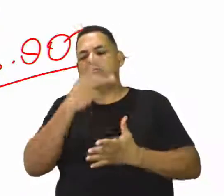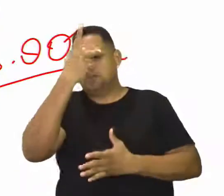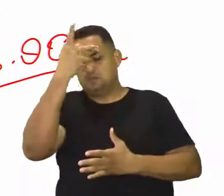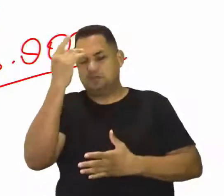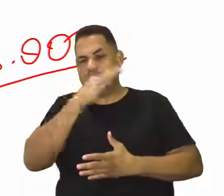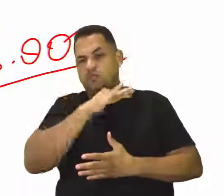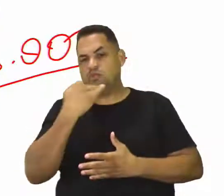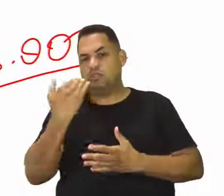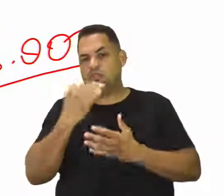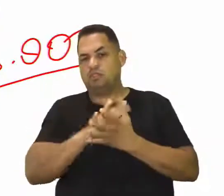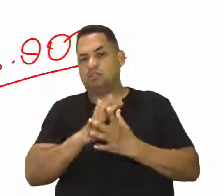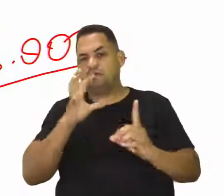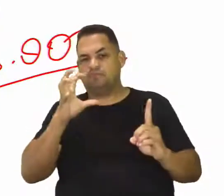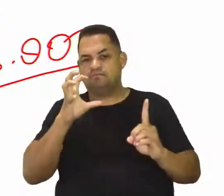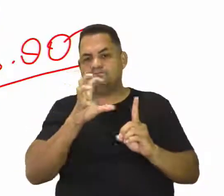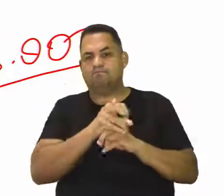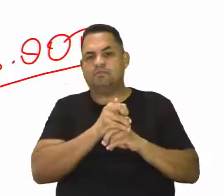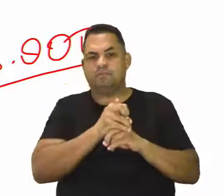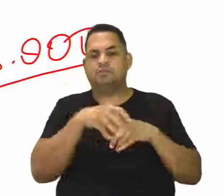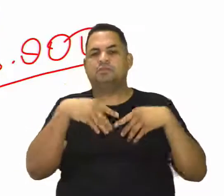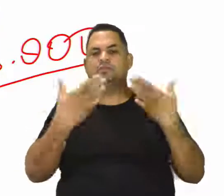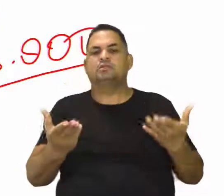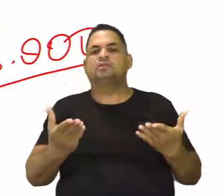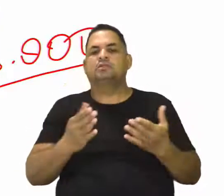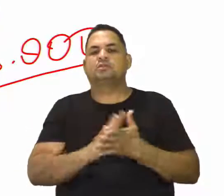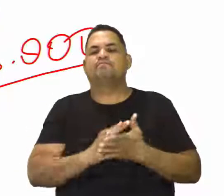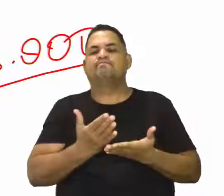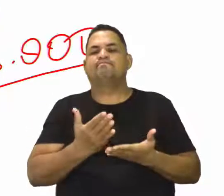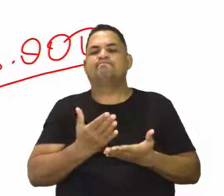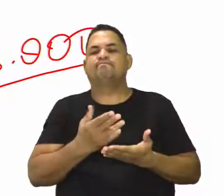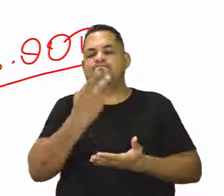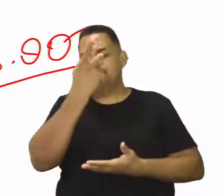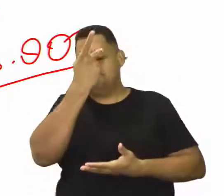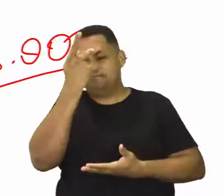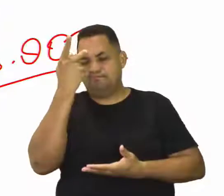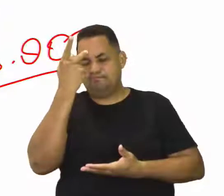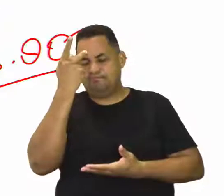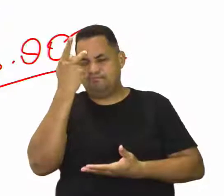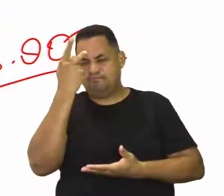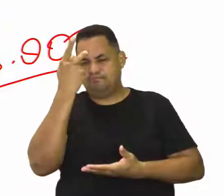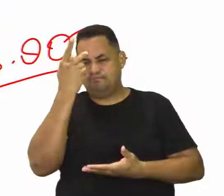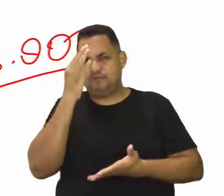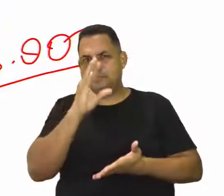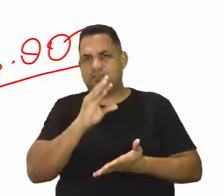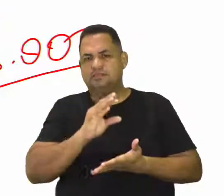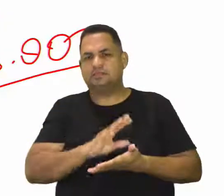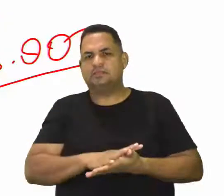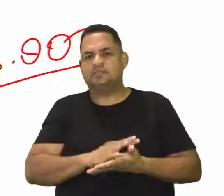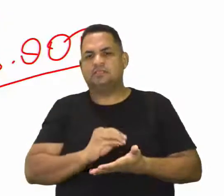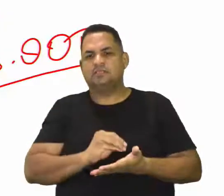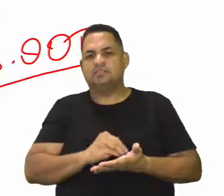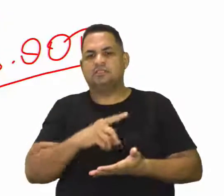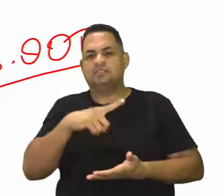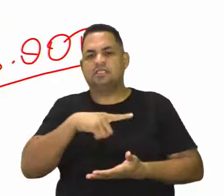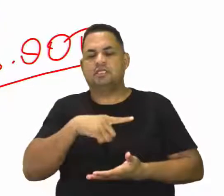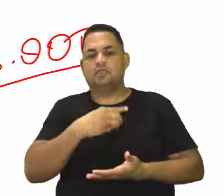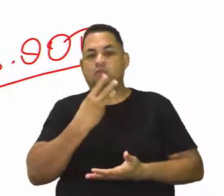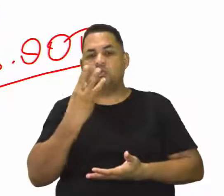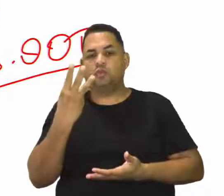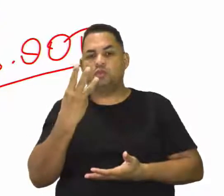neste atentado pessoas inocentes tia tia não me fala memória tiveram dois